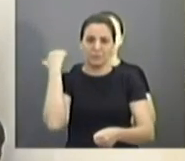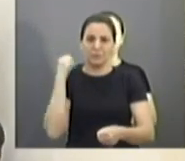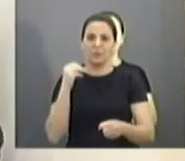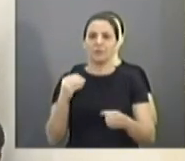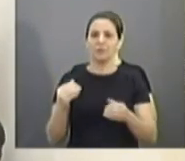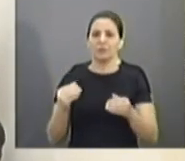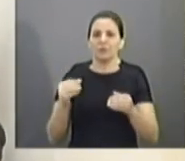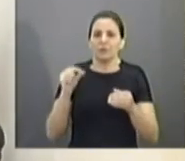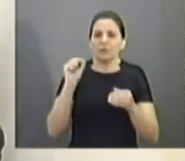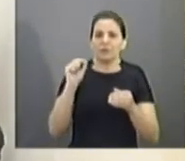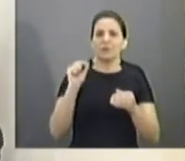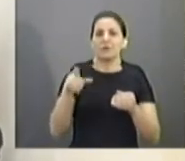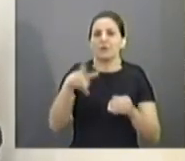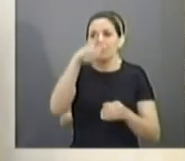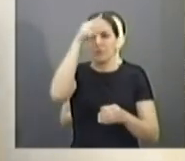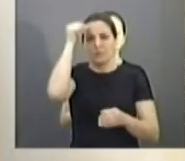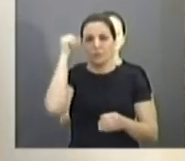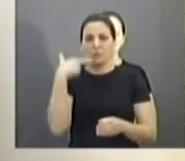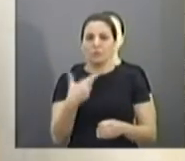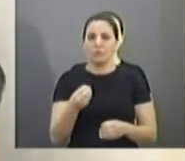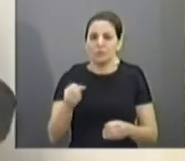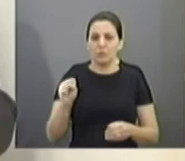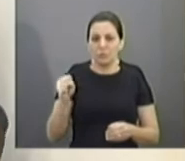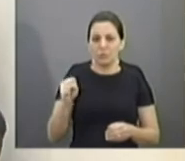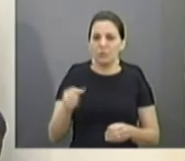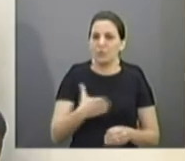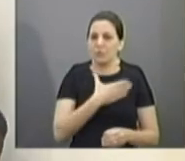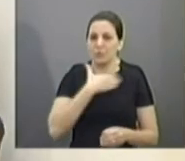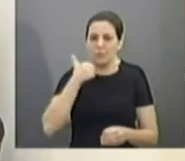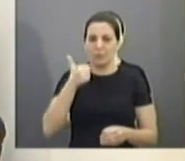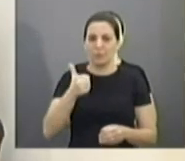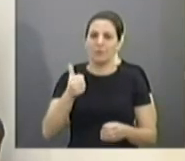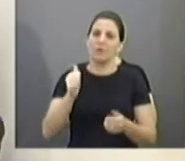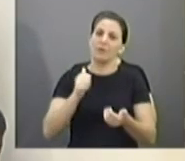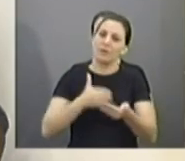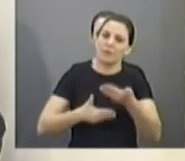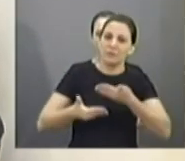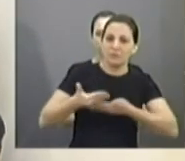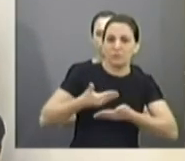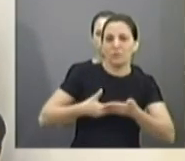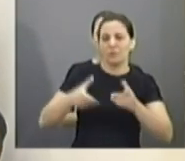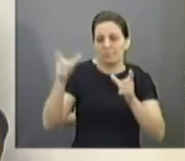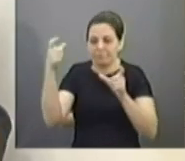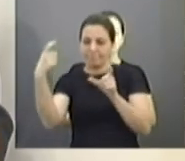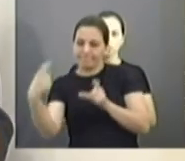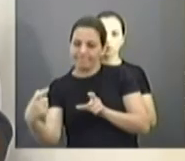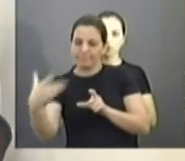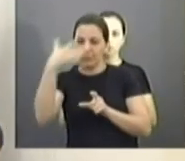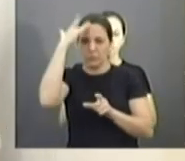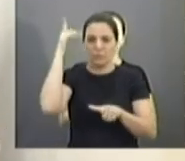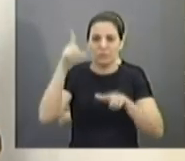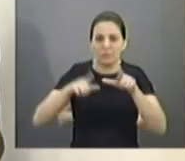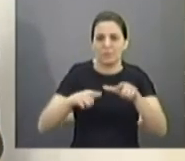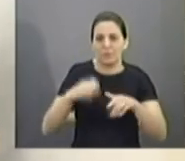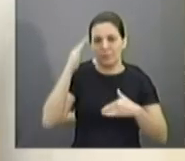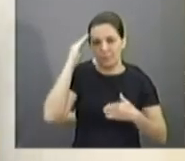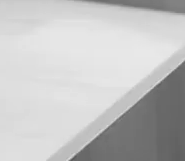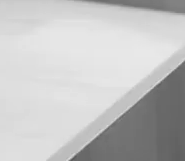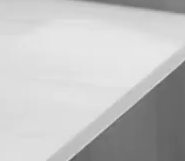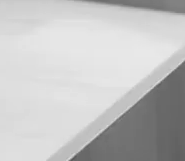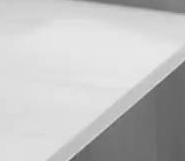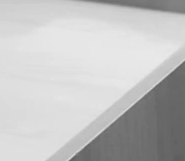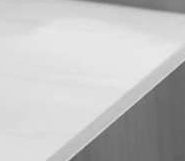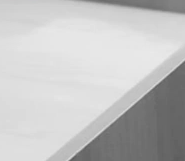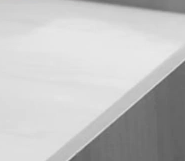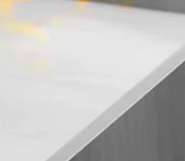à prefeitura de Araraquara em 2008, e melhorar significativamente a relação interpessoal com os seus funcionários. Obrigado, boa noite.